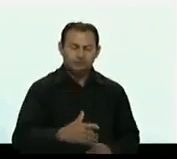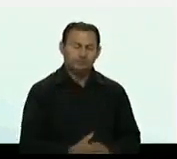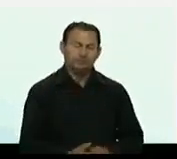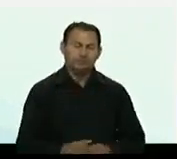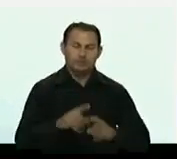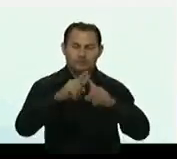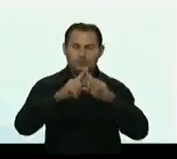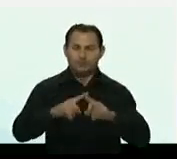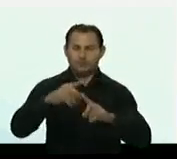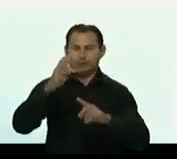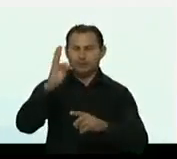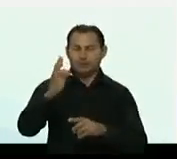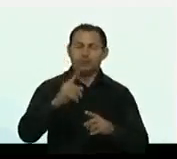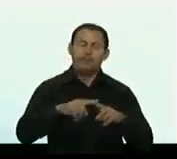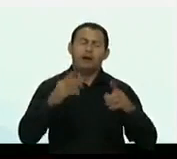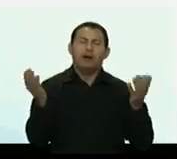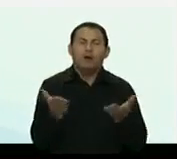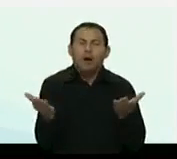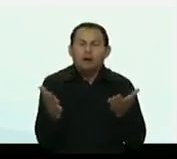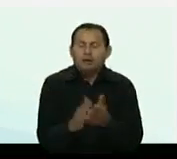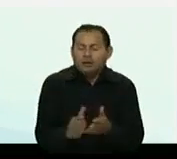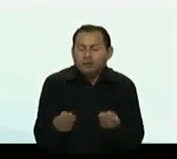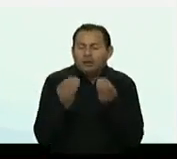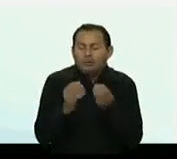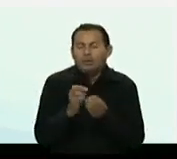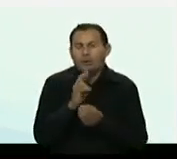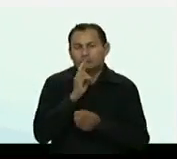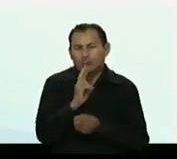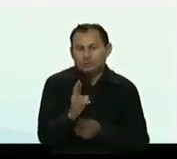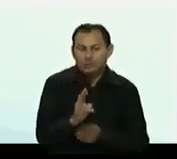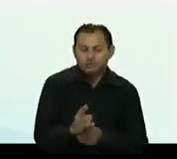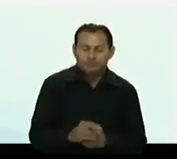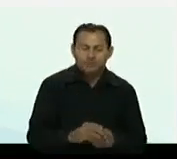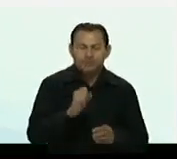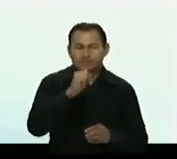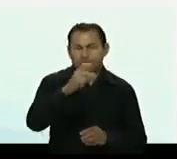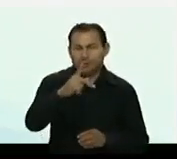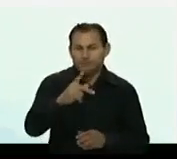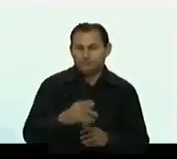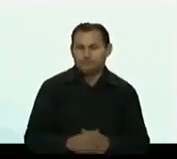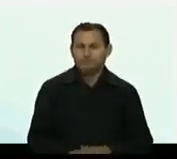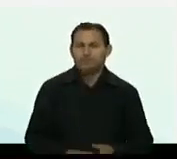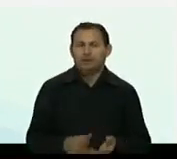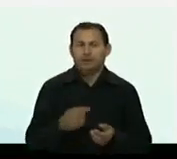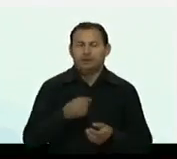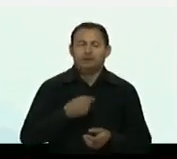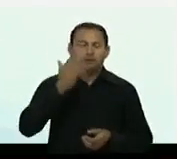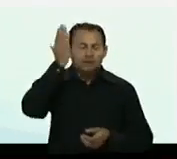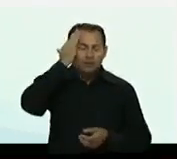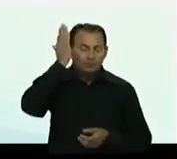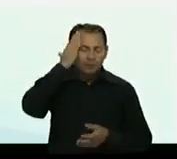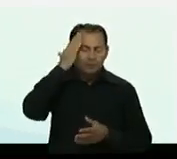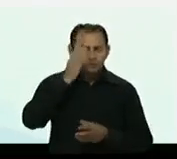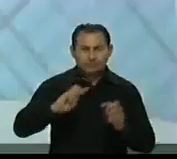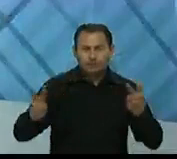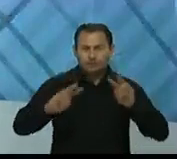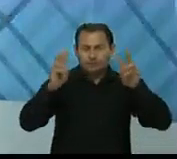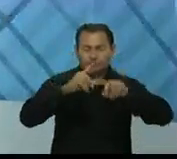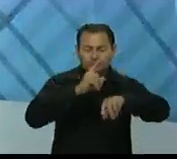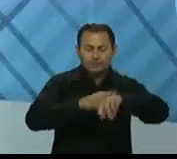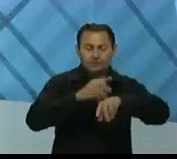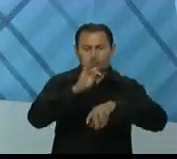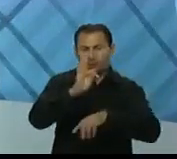1,022 elevado a t. Mas agora, como resolver essa situação? Como eu vou determinar esse valor do